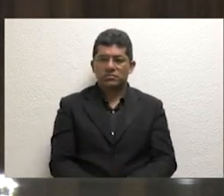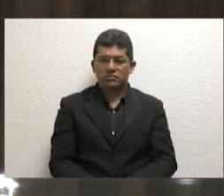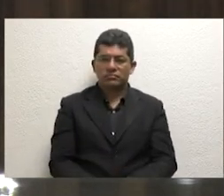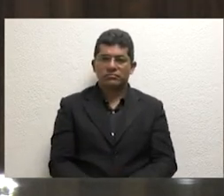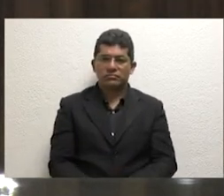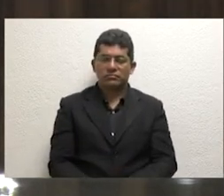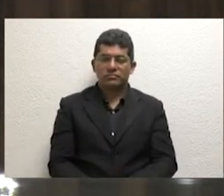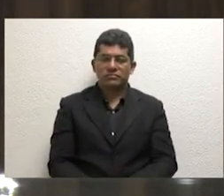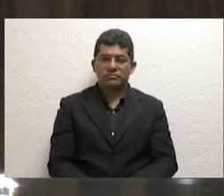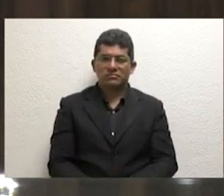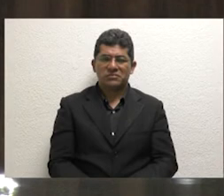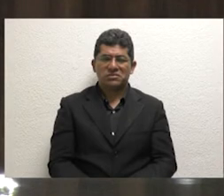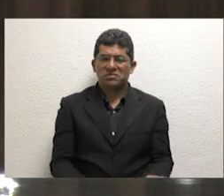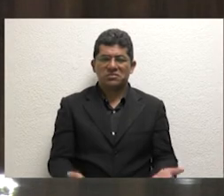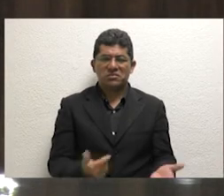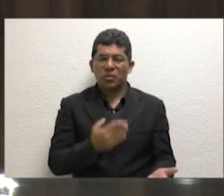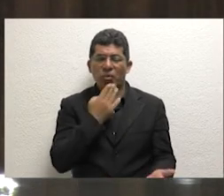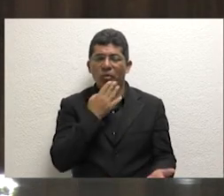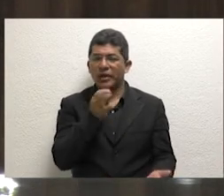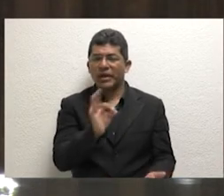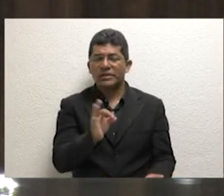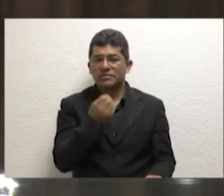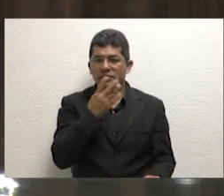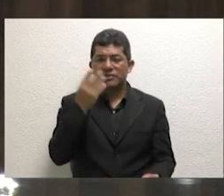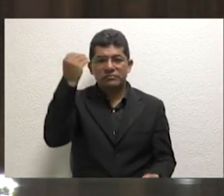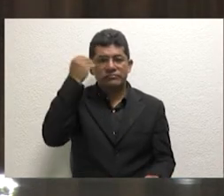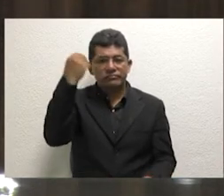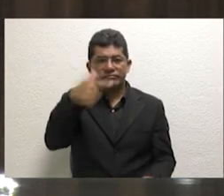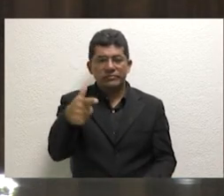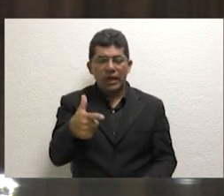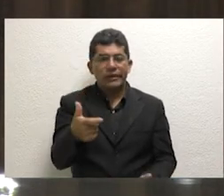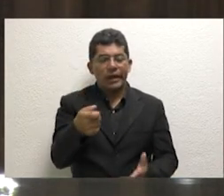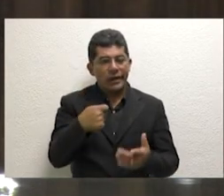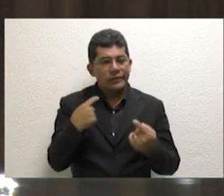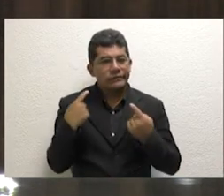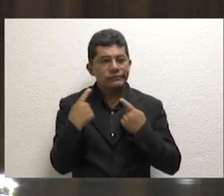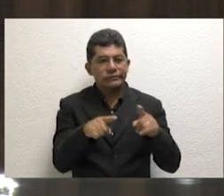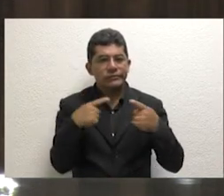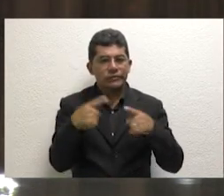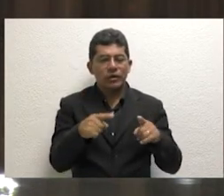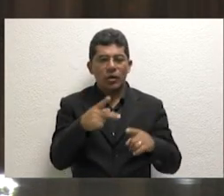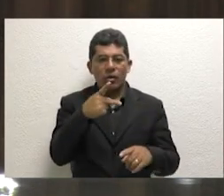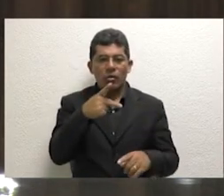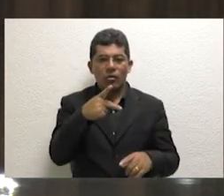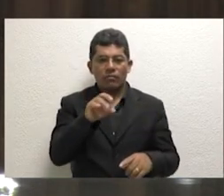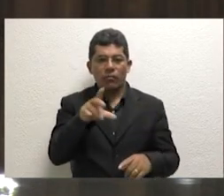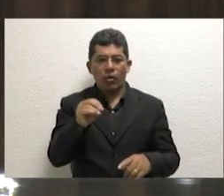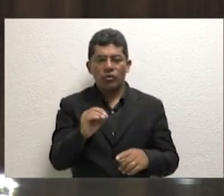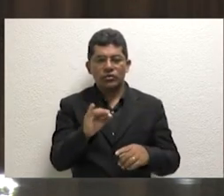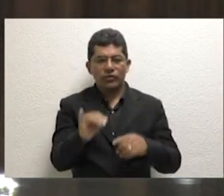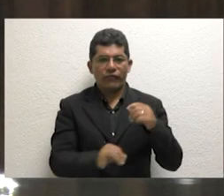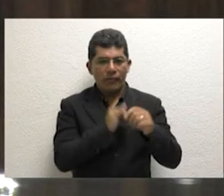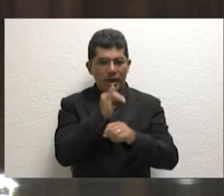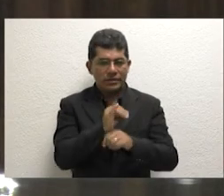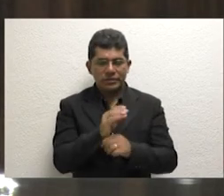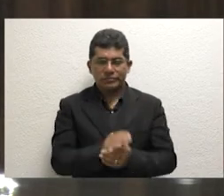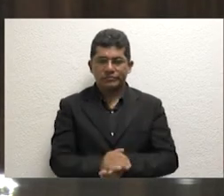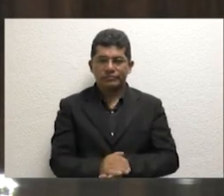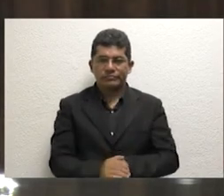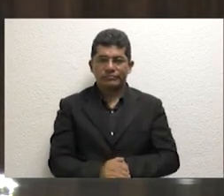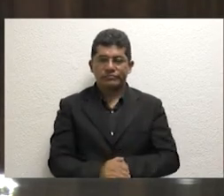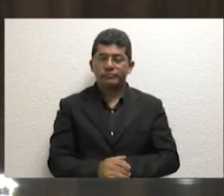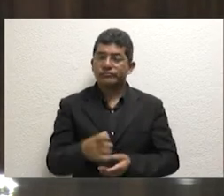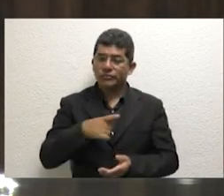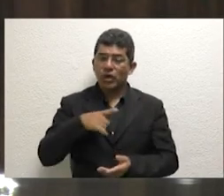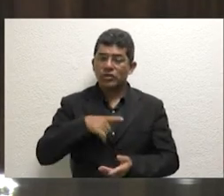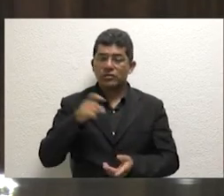com pouca visão de brasilidade e insiste em atacar principalmente o polo de informática nós